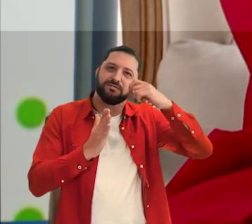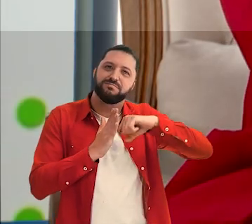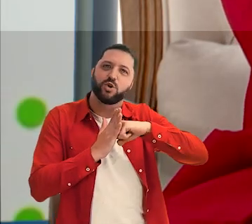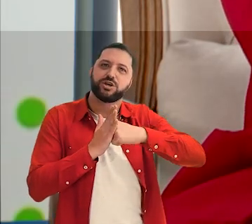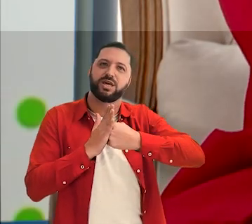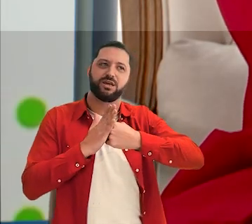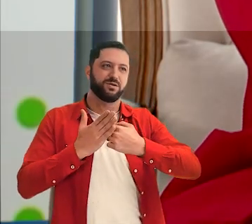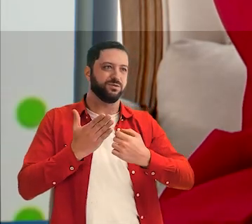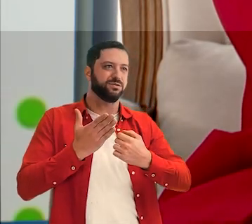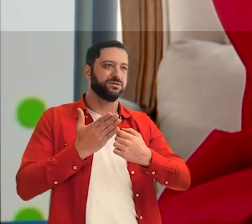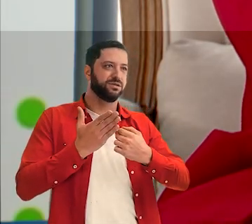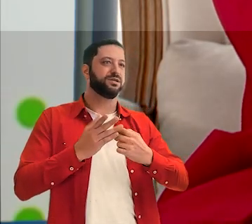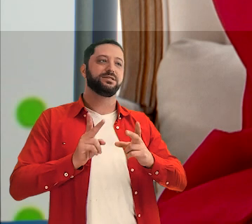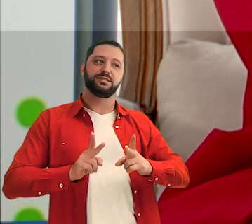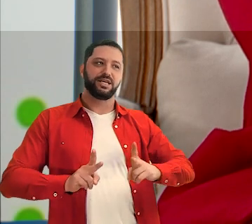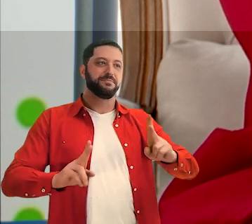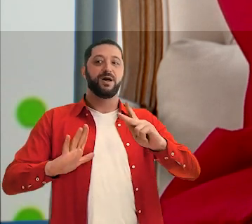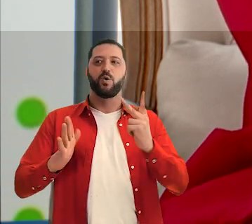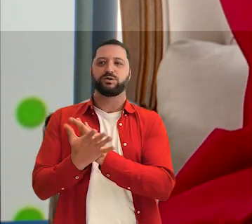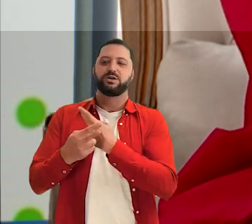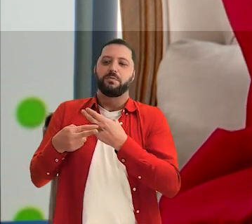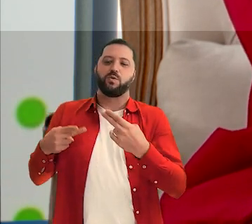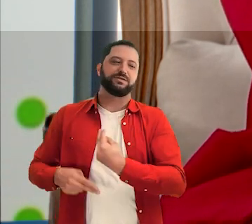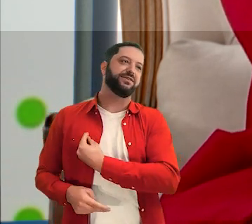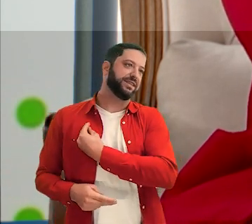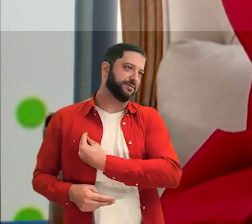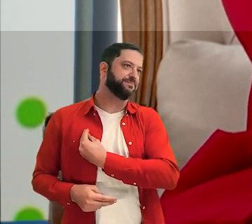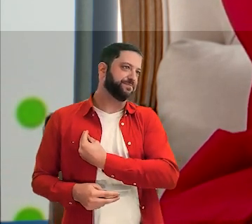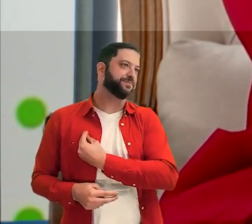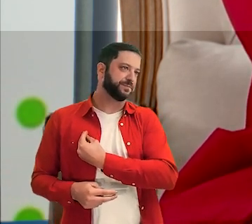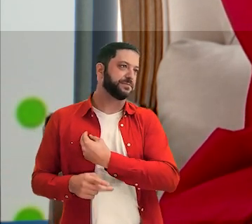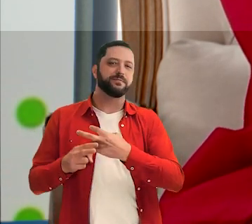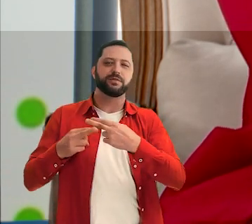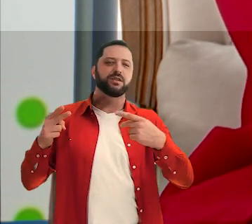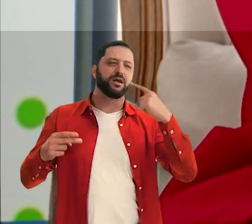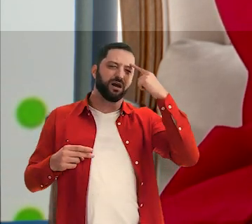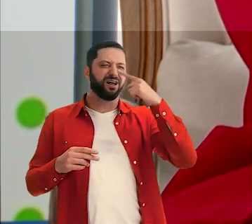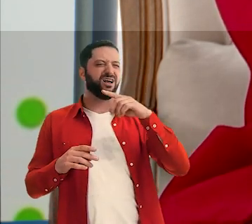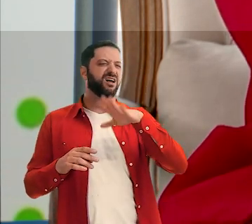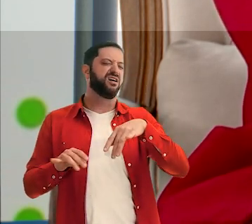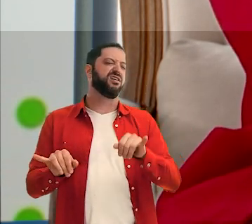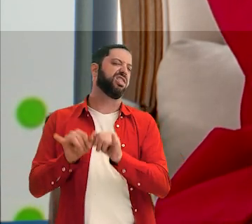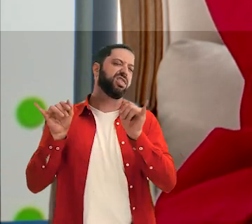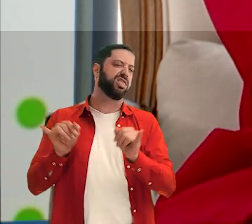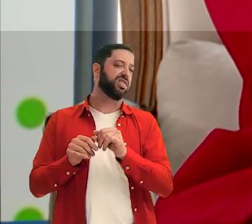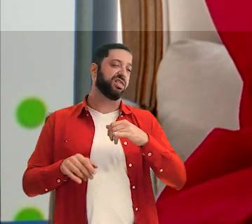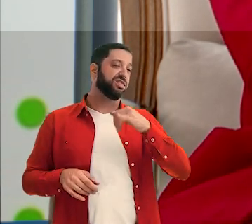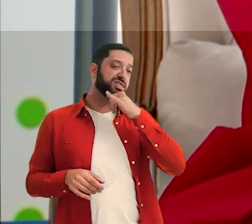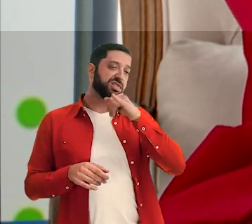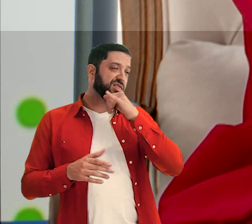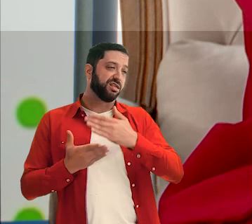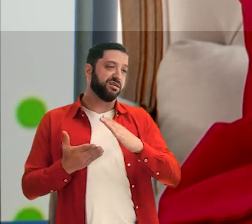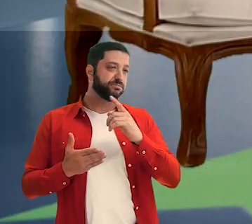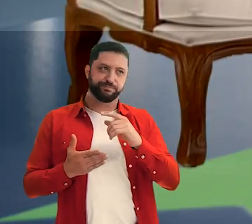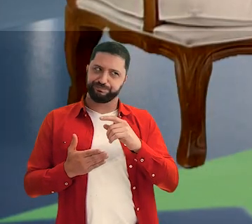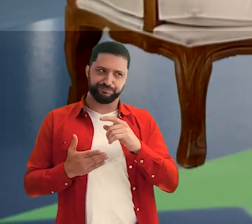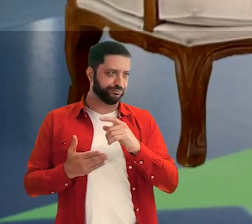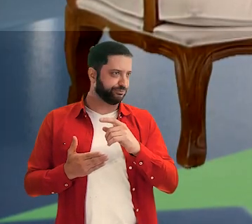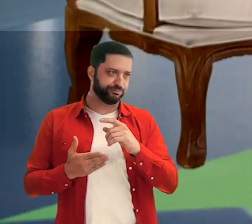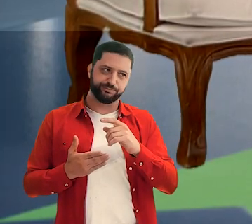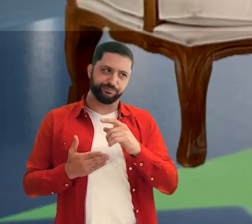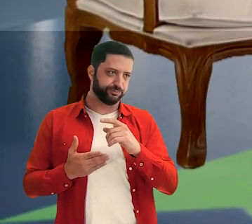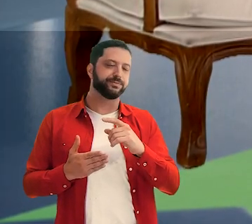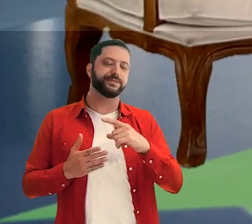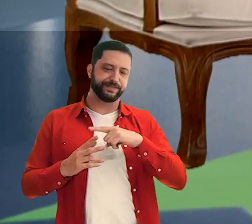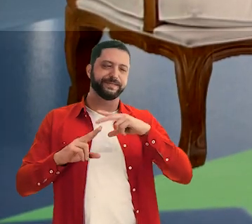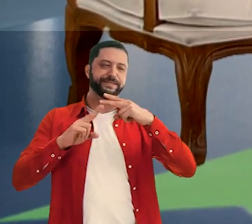que surge o bloqueio emocional. Sempre através de um evento. Um evento que talvez pareça bobo para quem está causando. Um